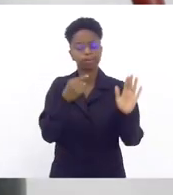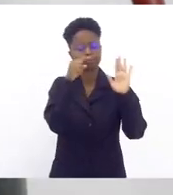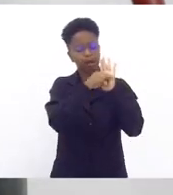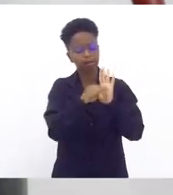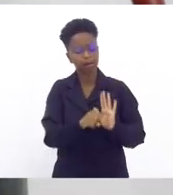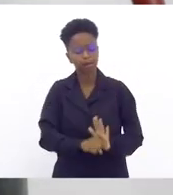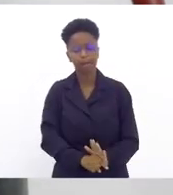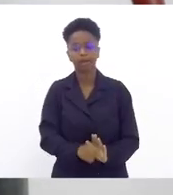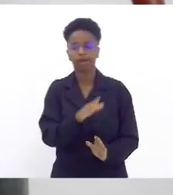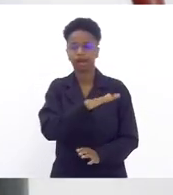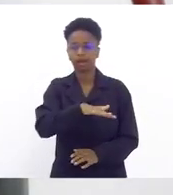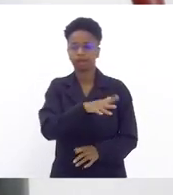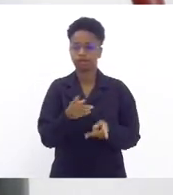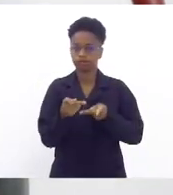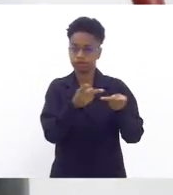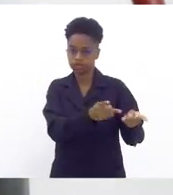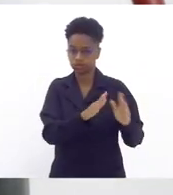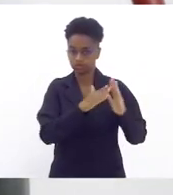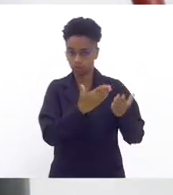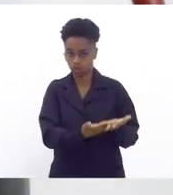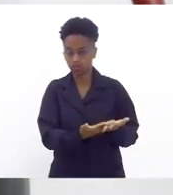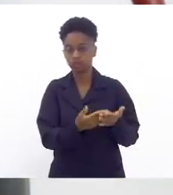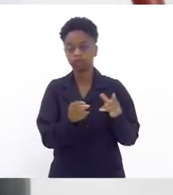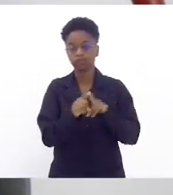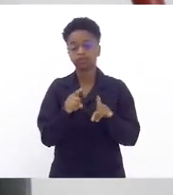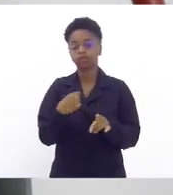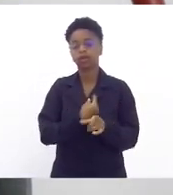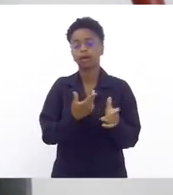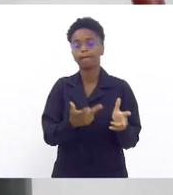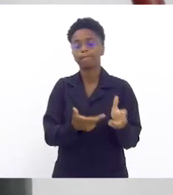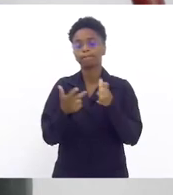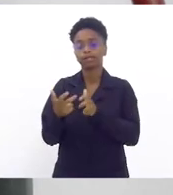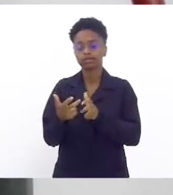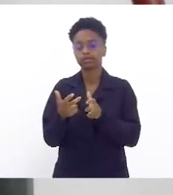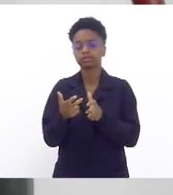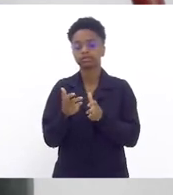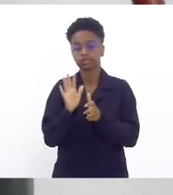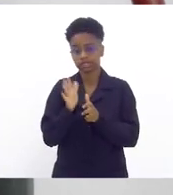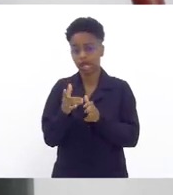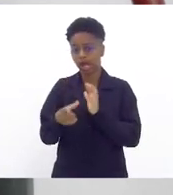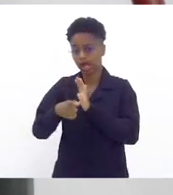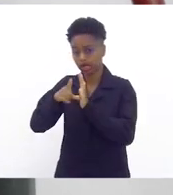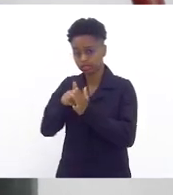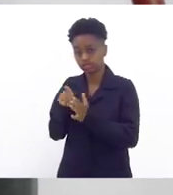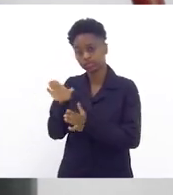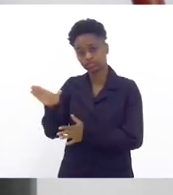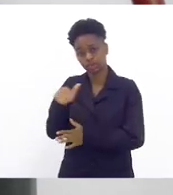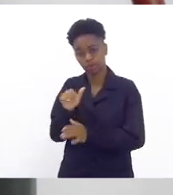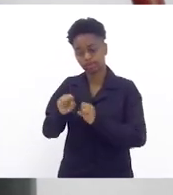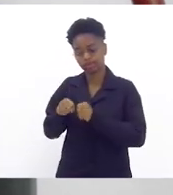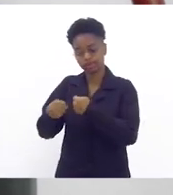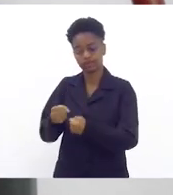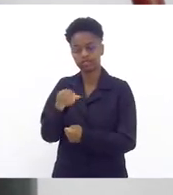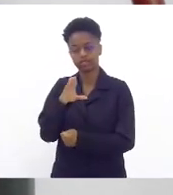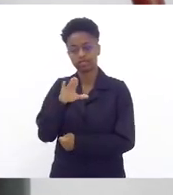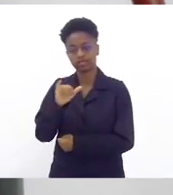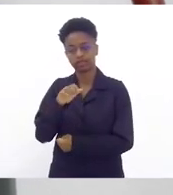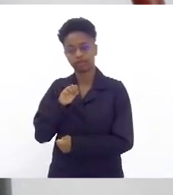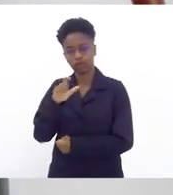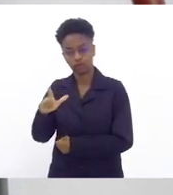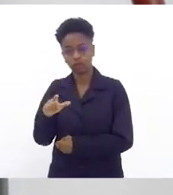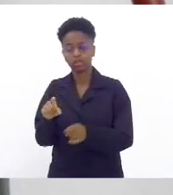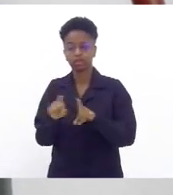na visita técnica e a gente viu que eu já havia sido acionado a defesa civil e